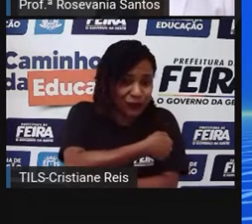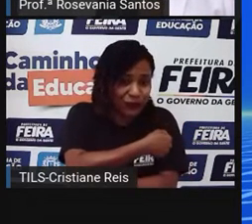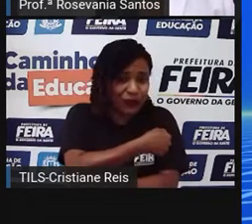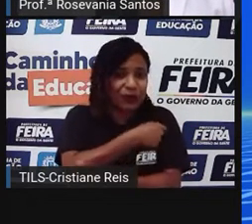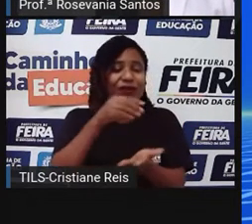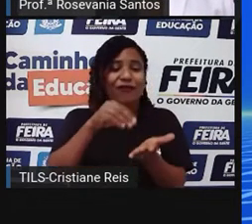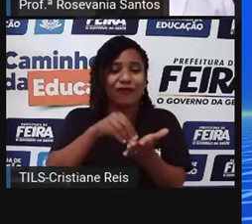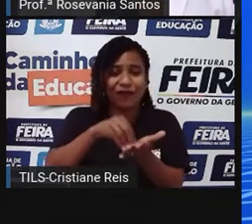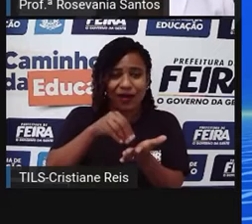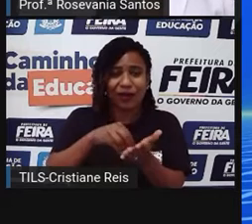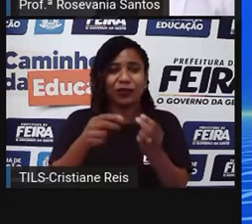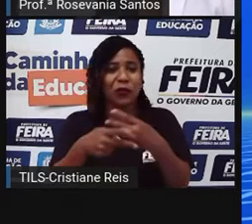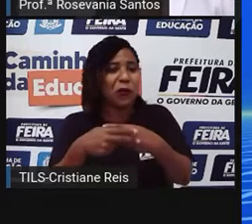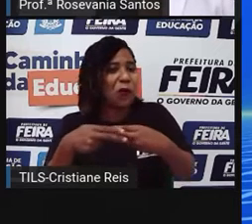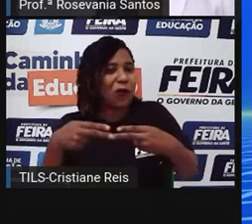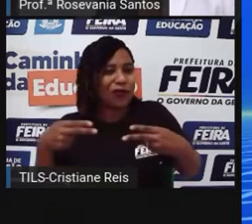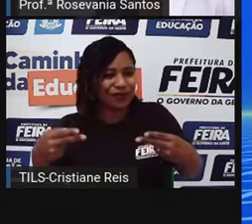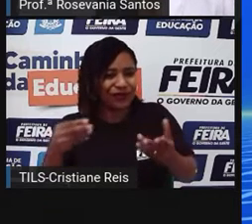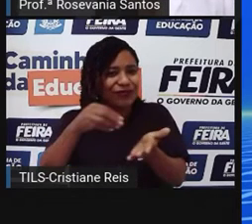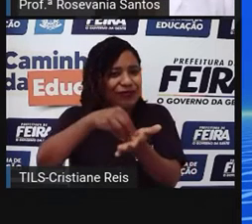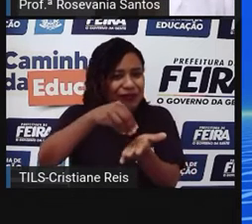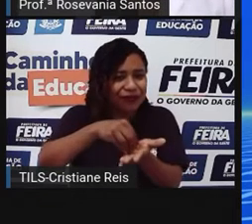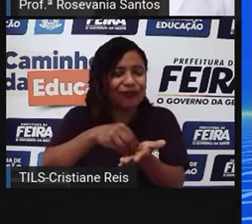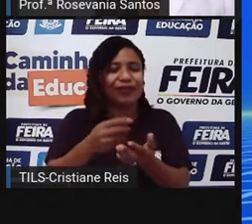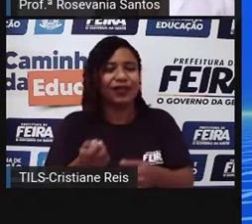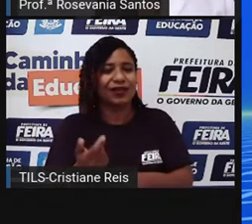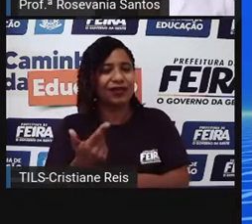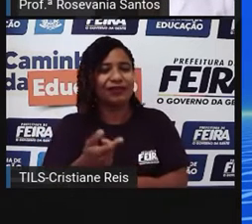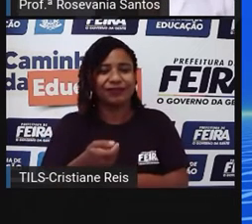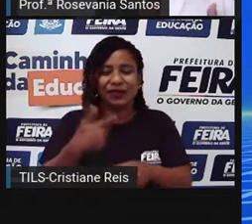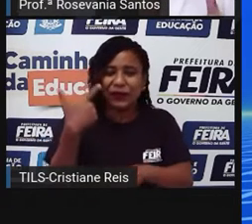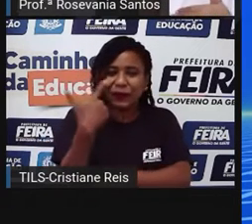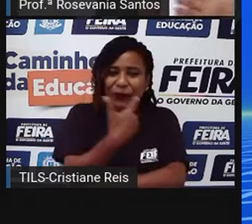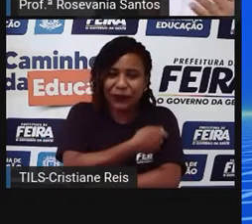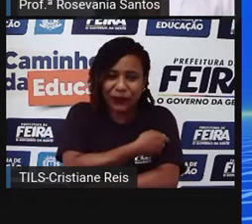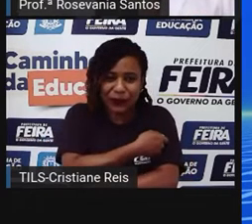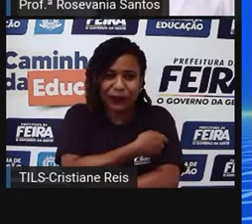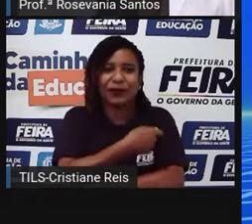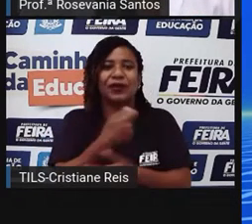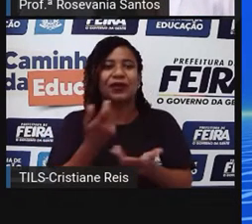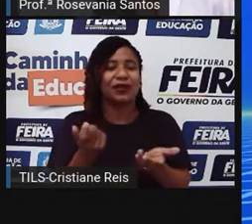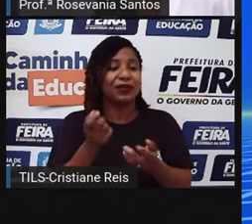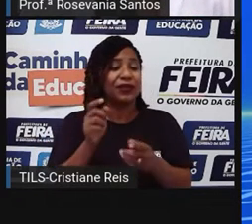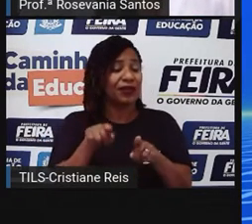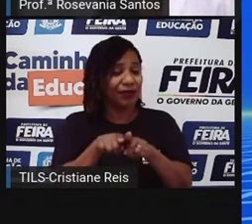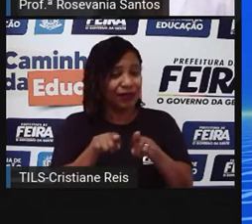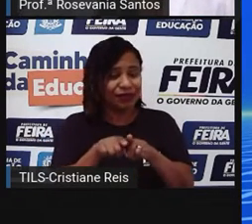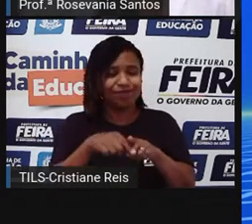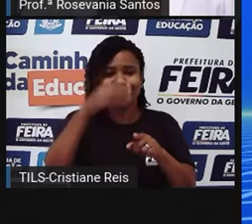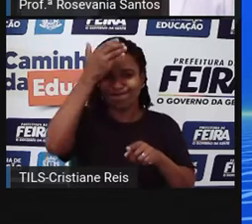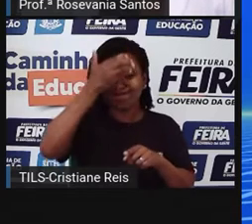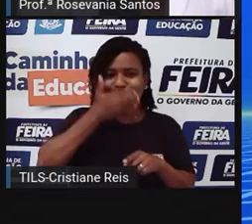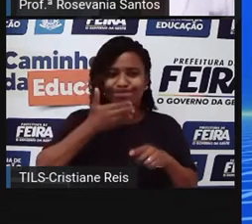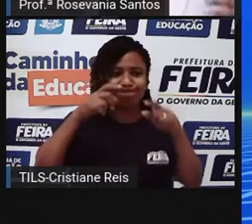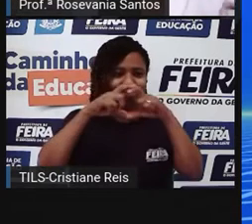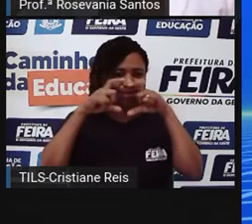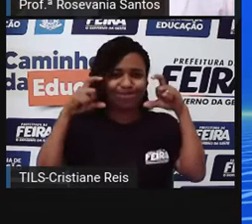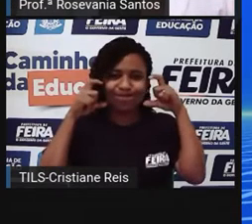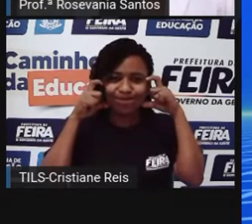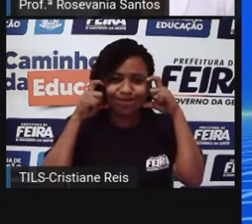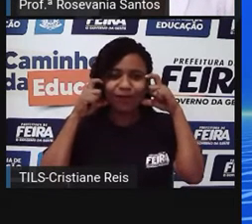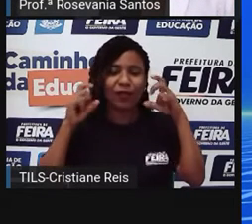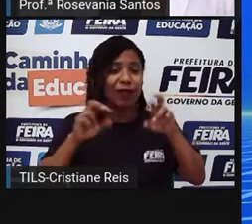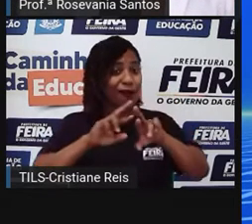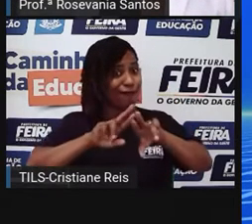dos insumos, né, como, né, seringas, alguns EPIs, como os máscaras, né? Então